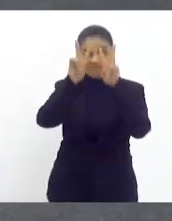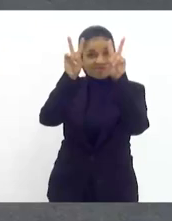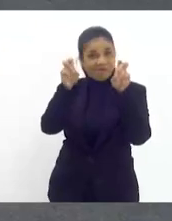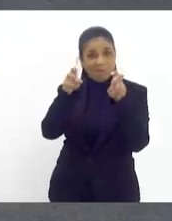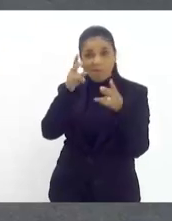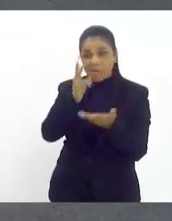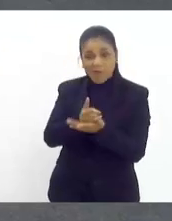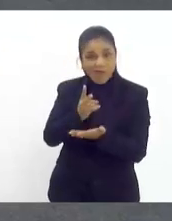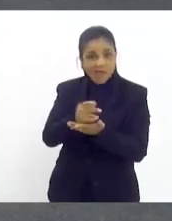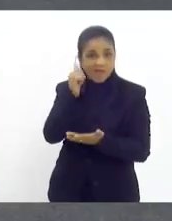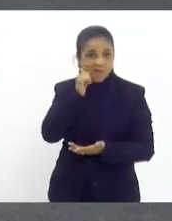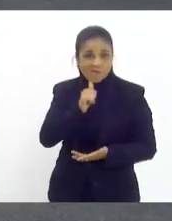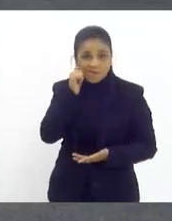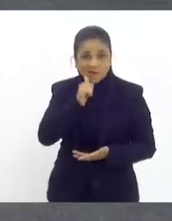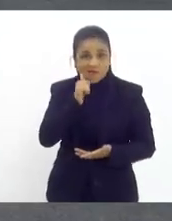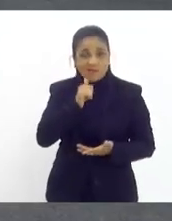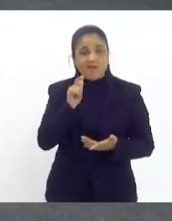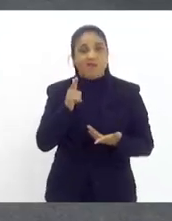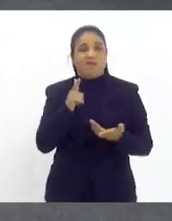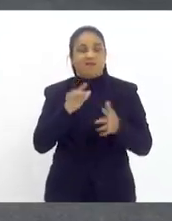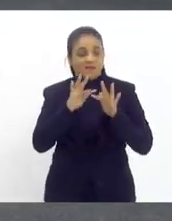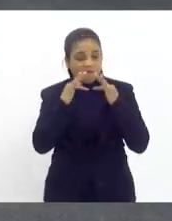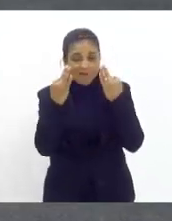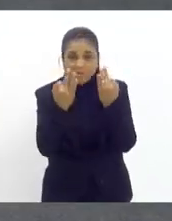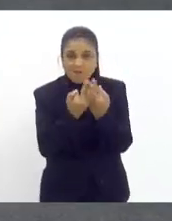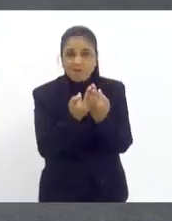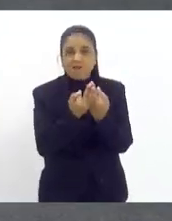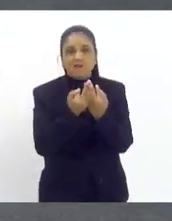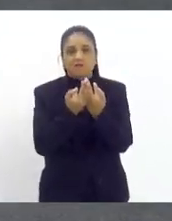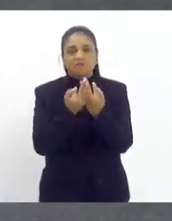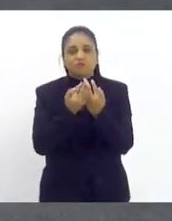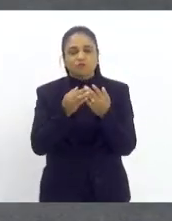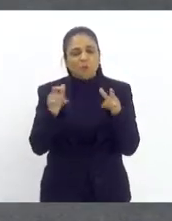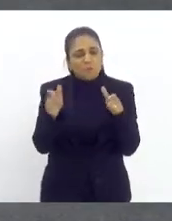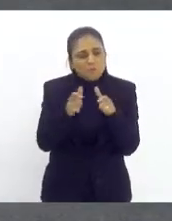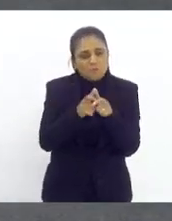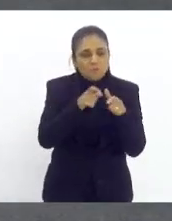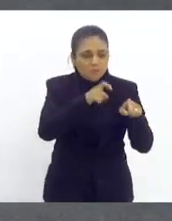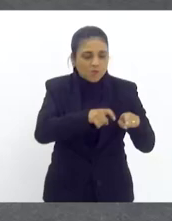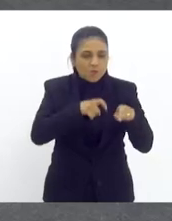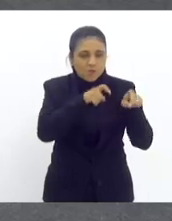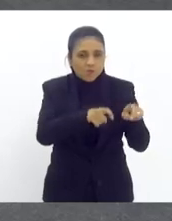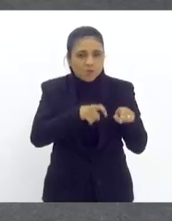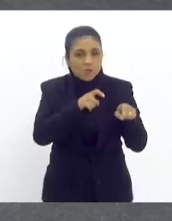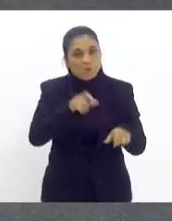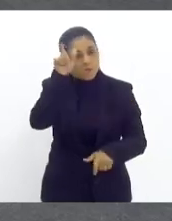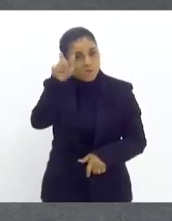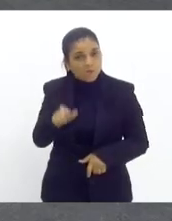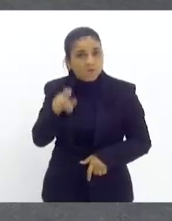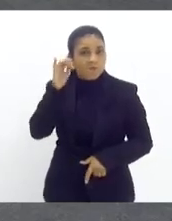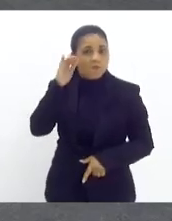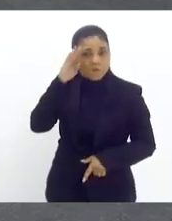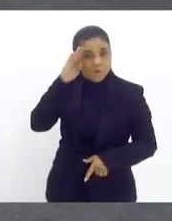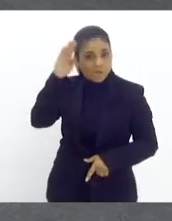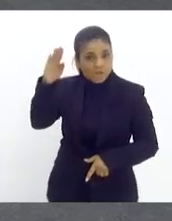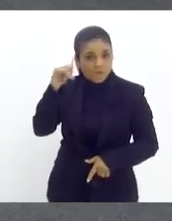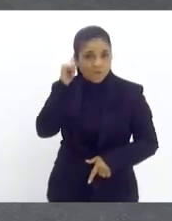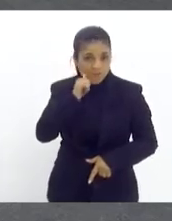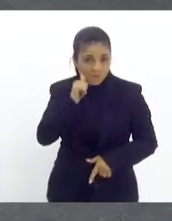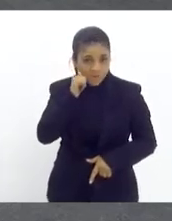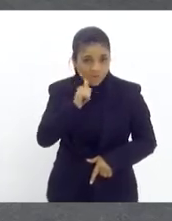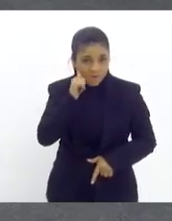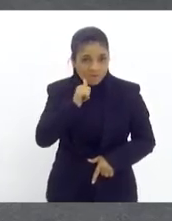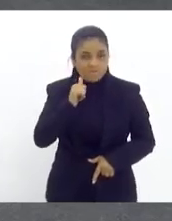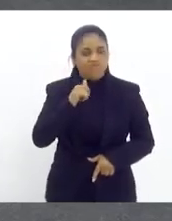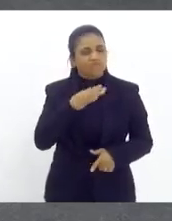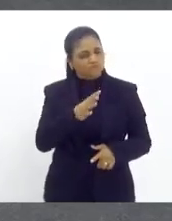e também dos pequenos agricultores então é fundamental que essa mulher camponesa seja reconhecida na